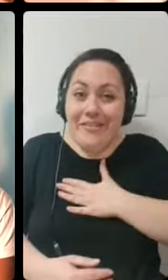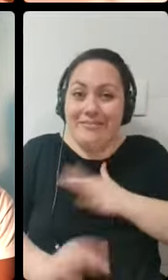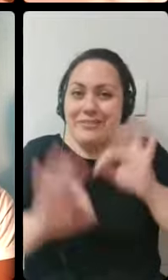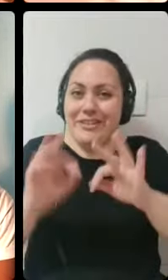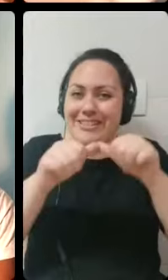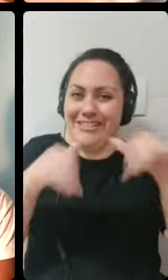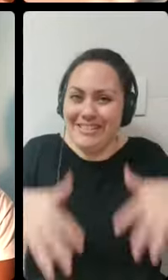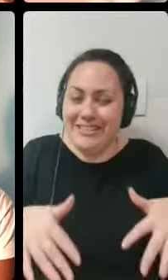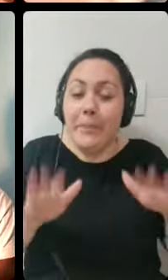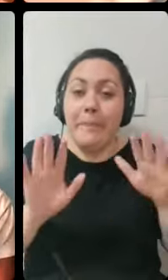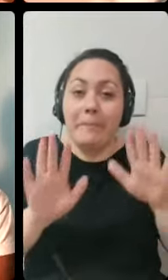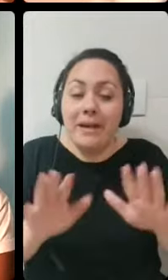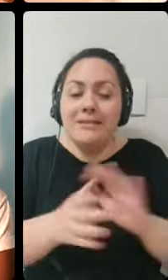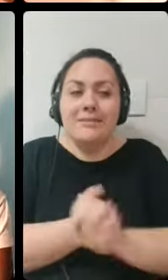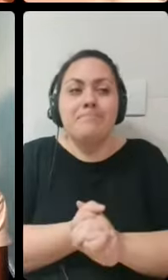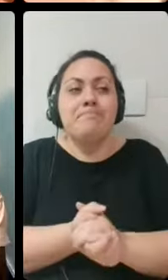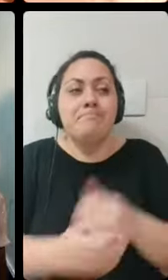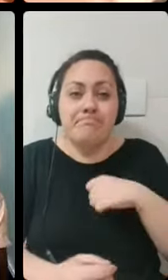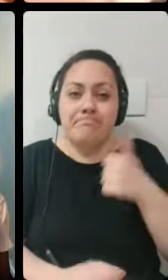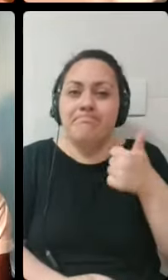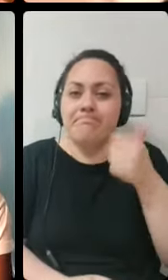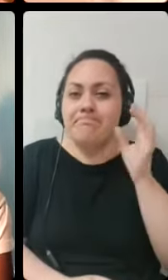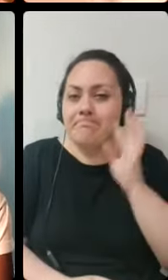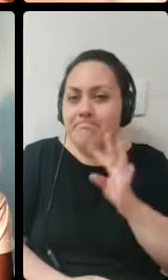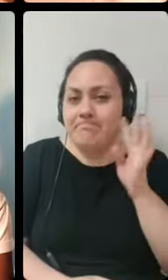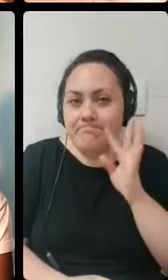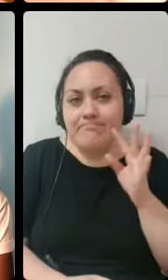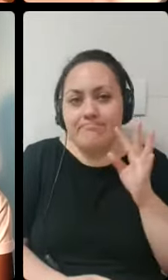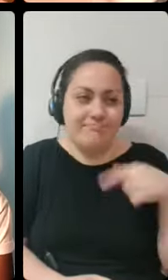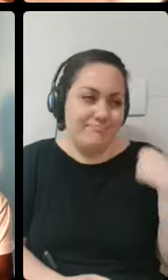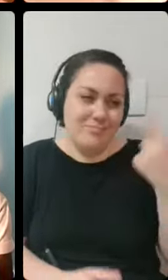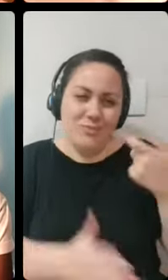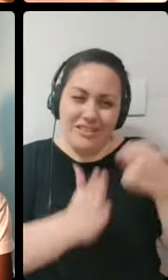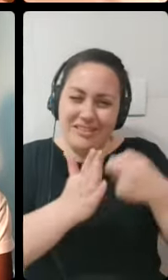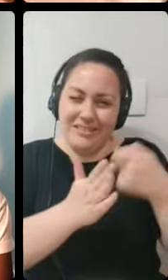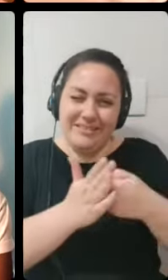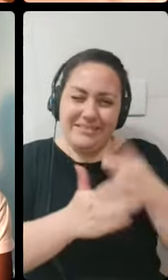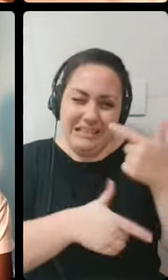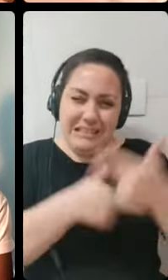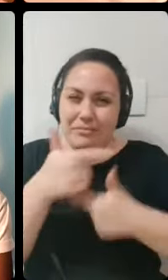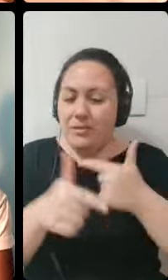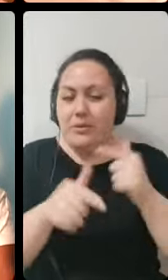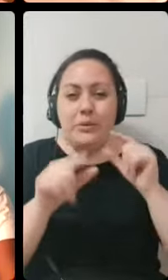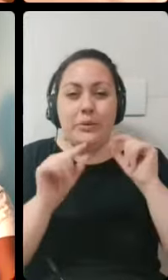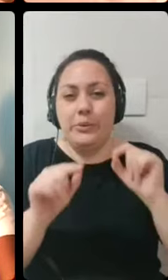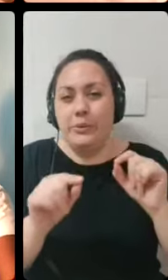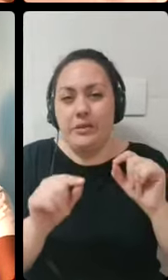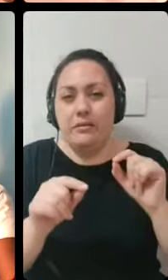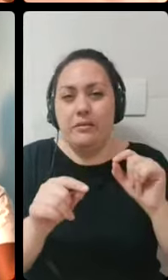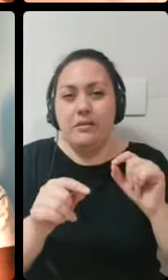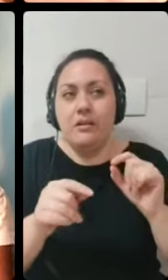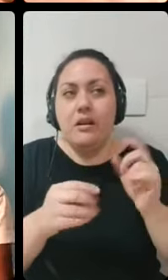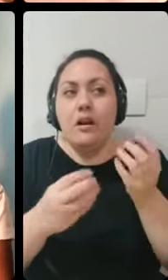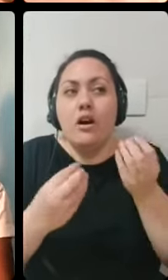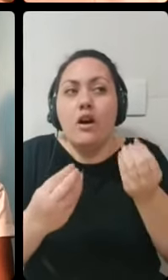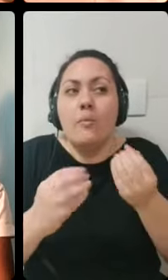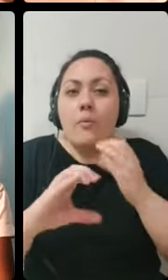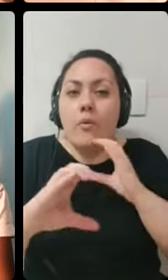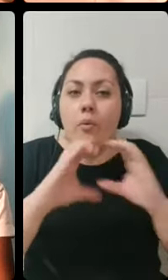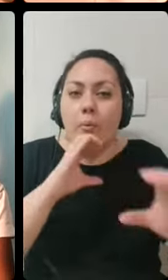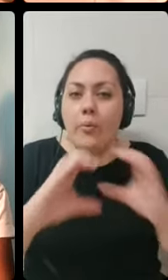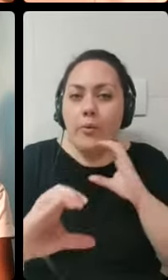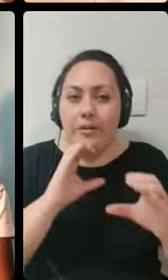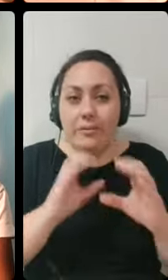muito legal também, que a gente precisou trabalhar bastante, que era justamente como comunicar, né? Ainda mais no Rondon.